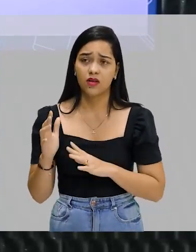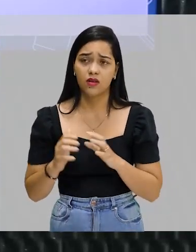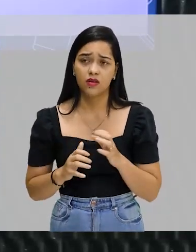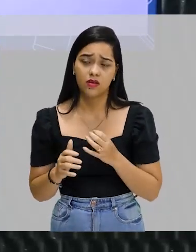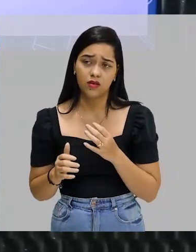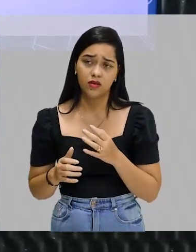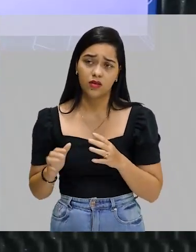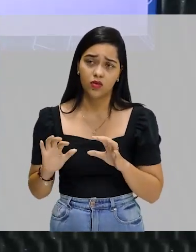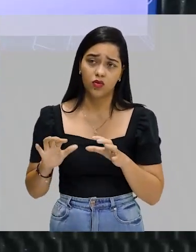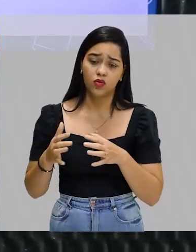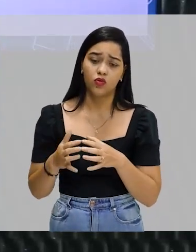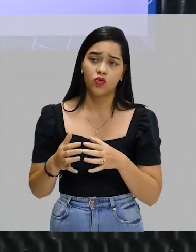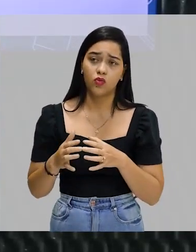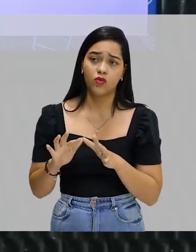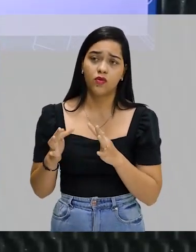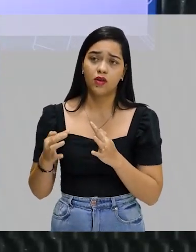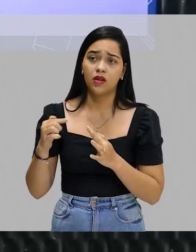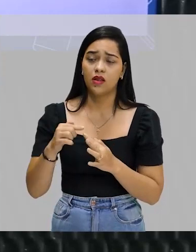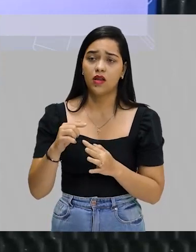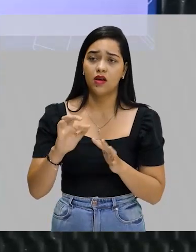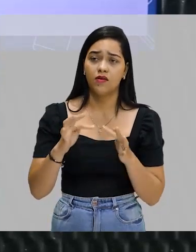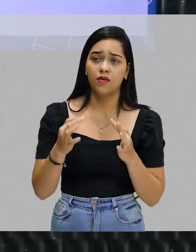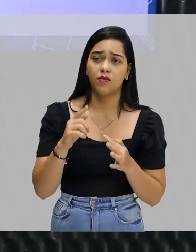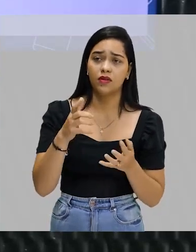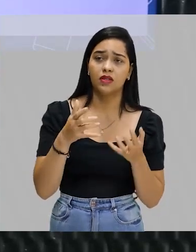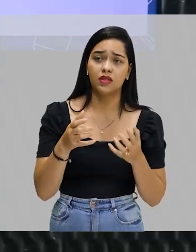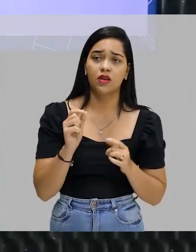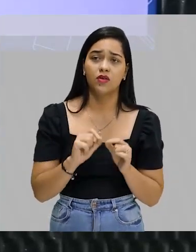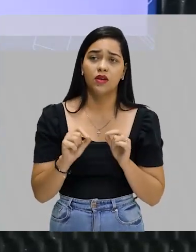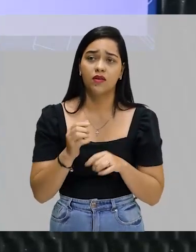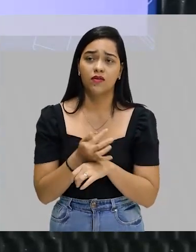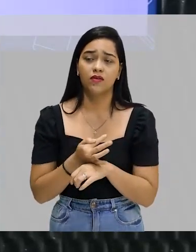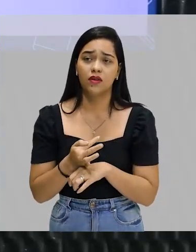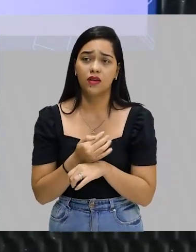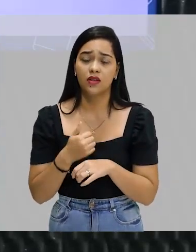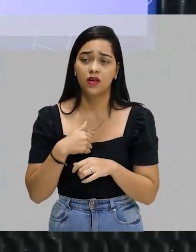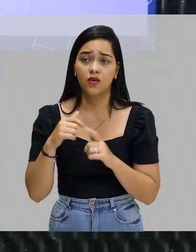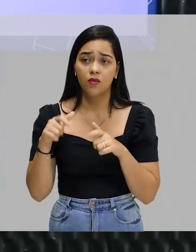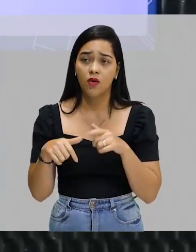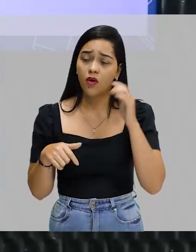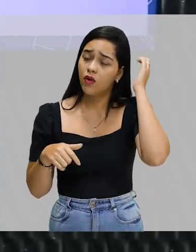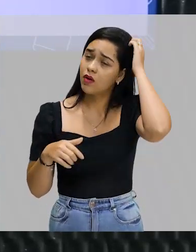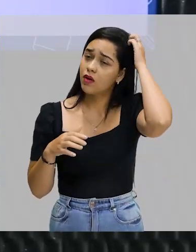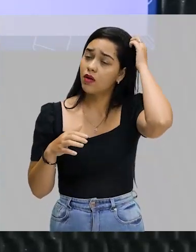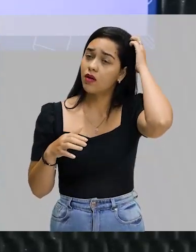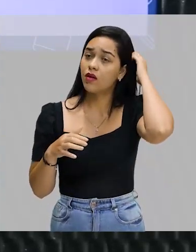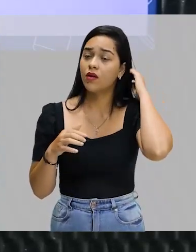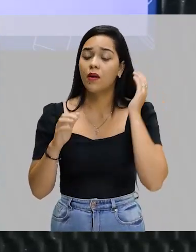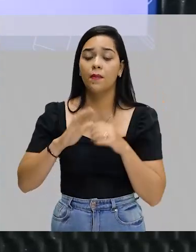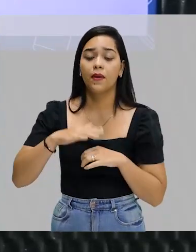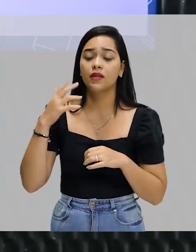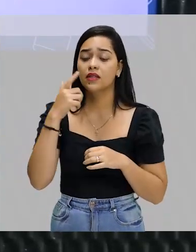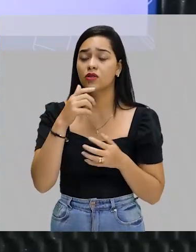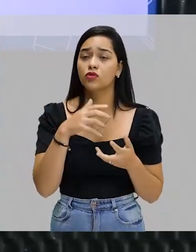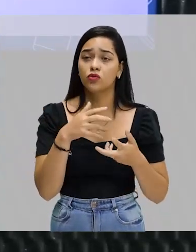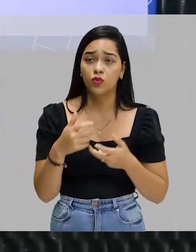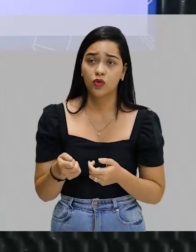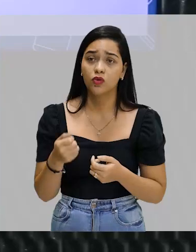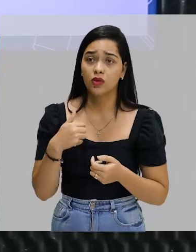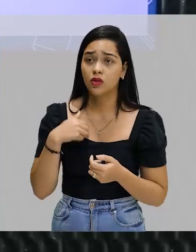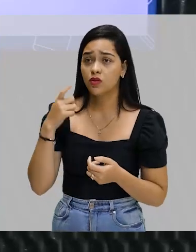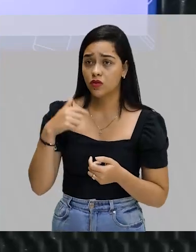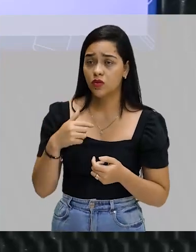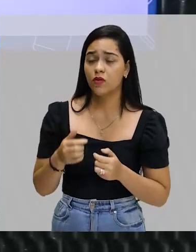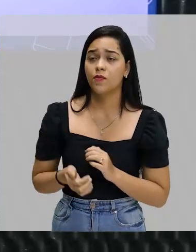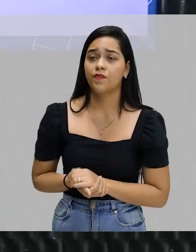assim, para um grupo de parentes em São Paulo, no Rio. Onde vocês querem passar férias, eu moro. E a minha região, o Nordeste, é um dos lugares mais lindos do mundo. E eu sou